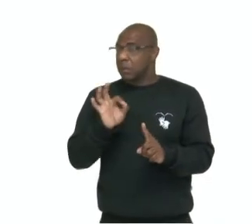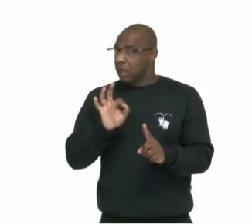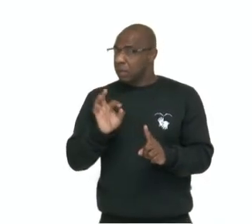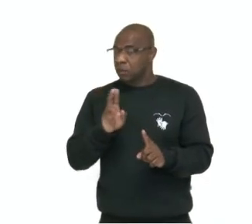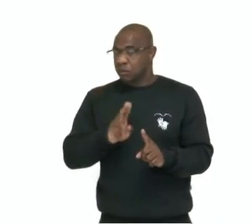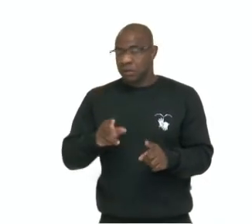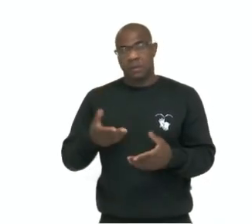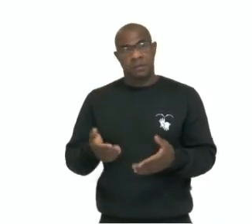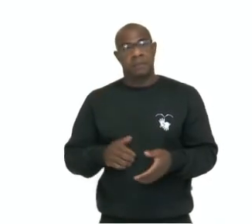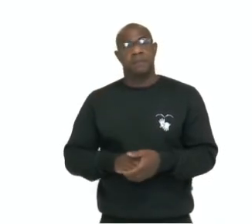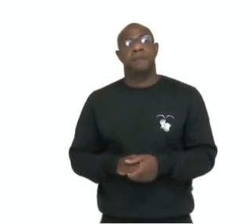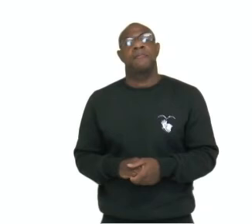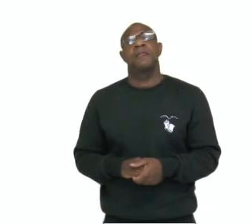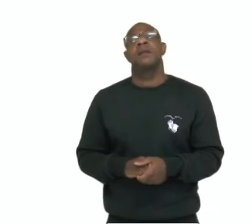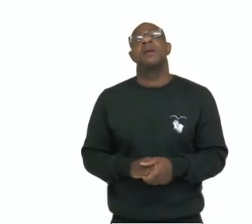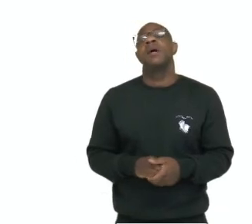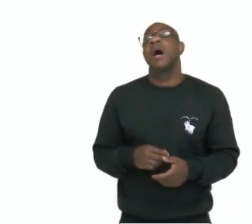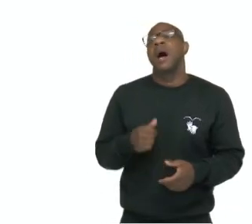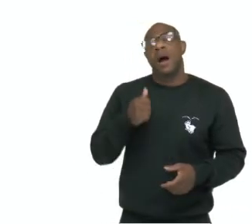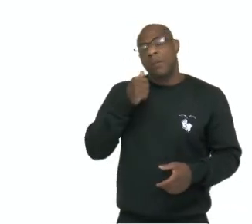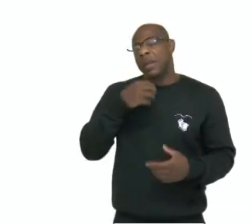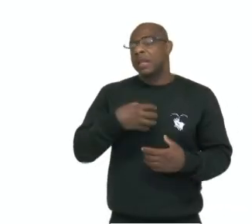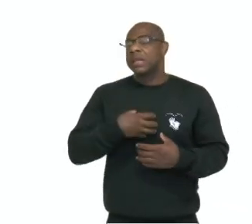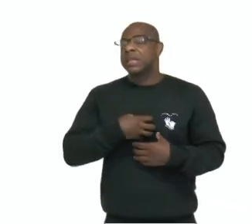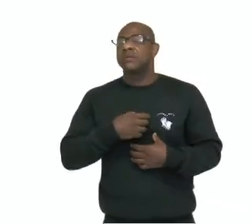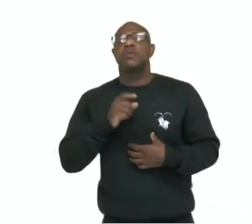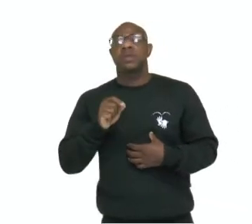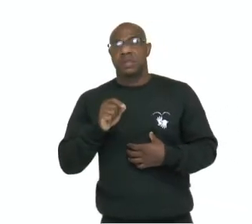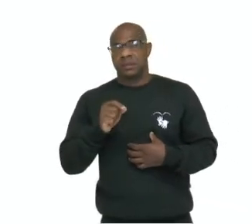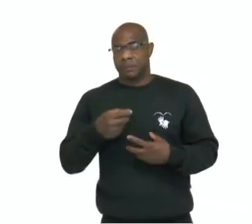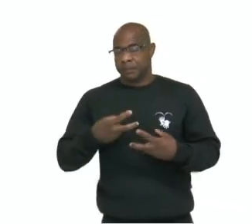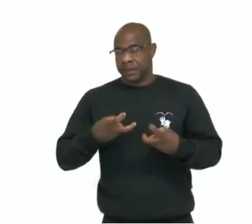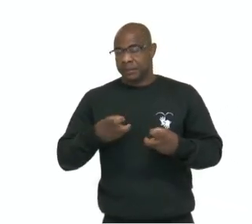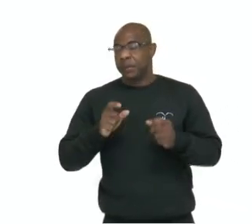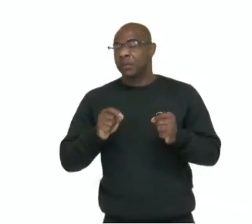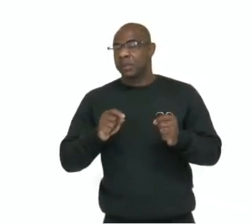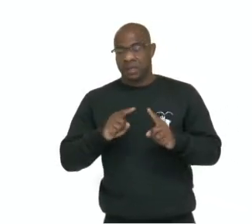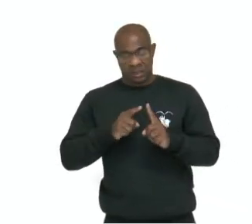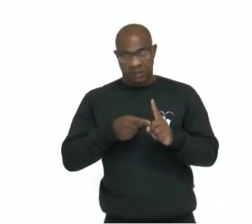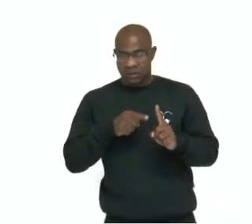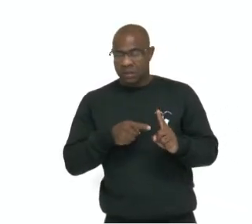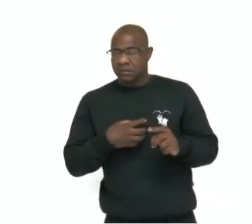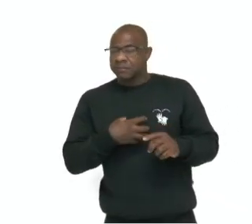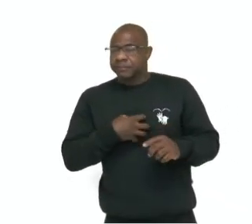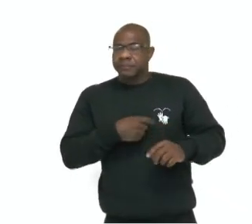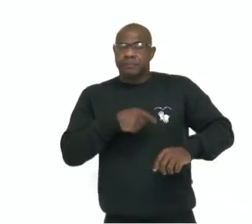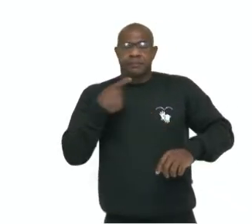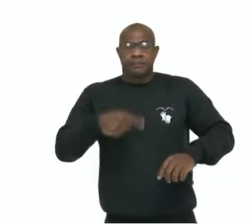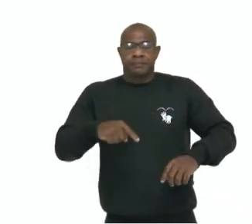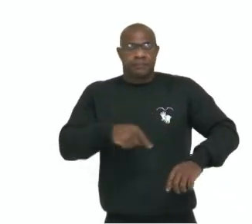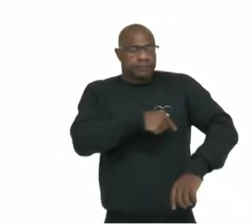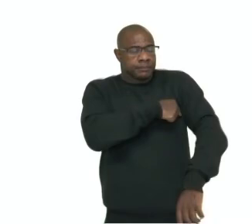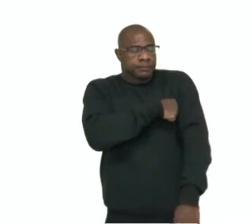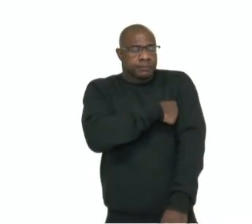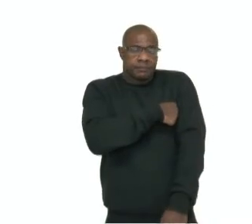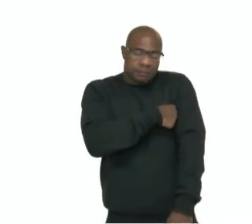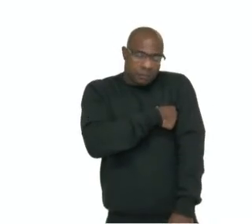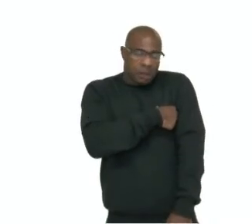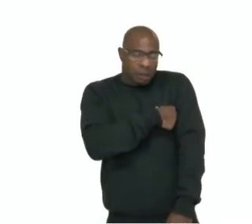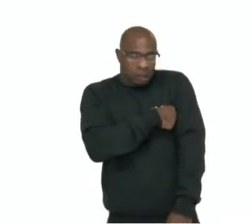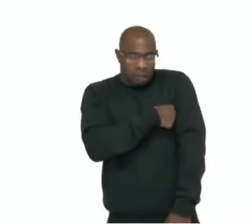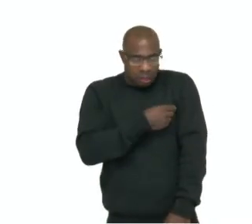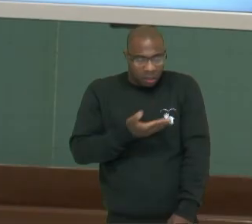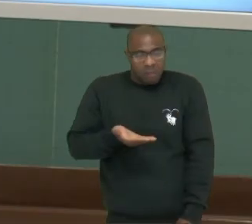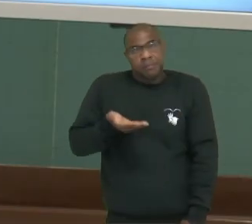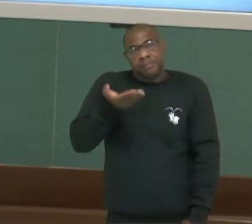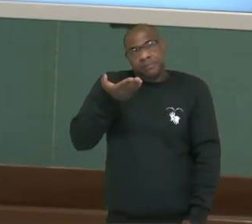sentir? Alteração nessa temperatura basal, que eu já tinha falado. A textura do muco cervical pode surgir lá na